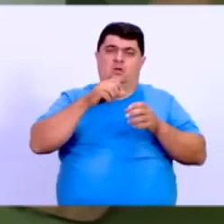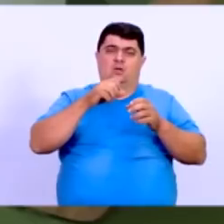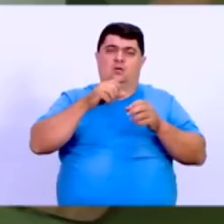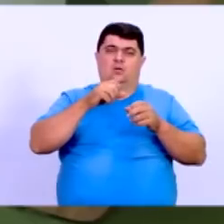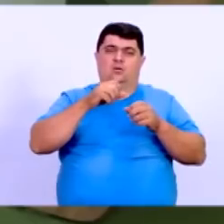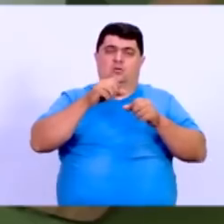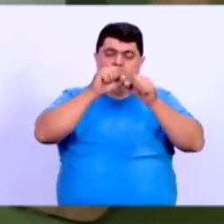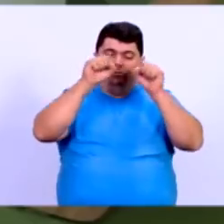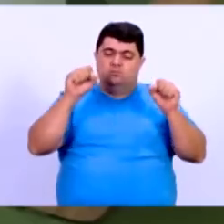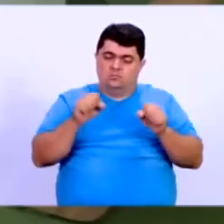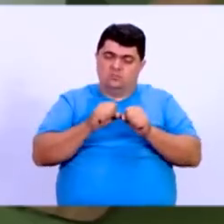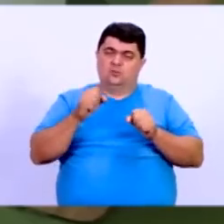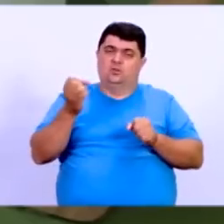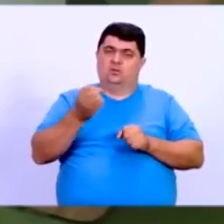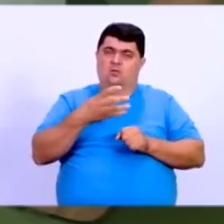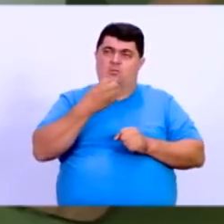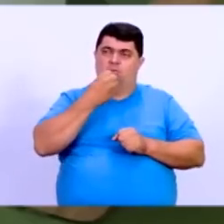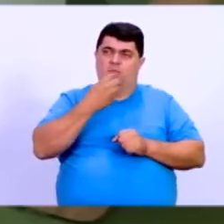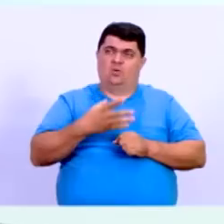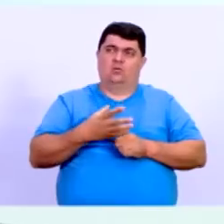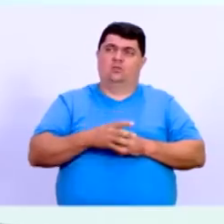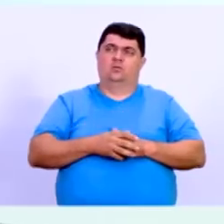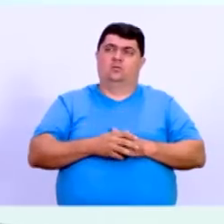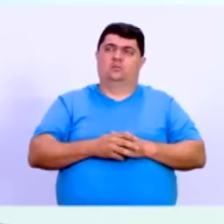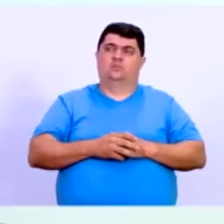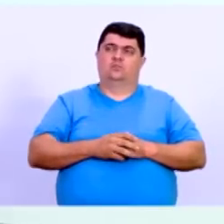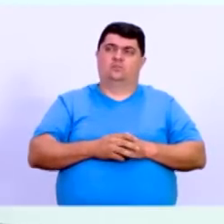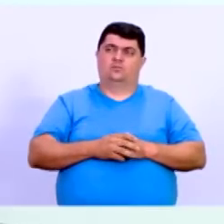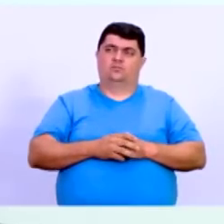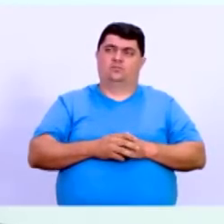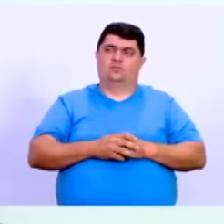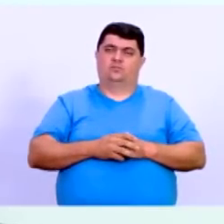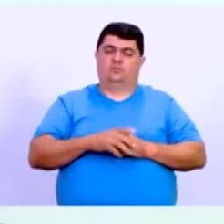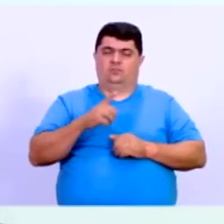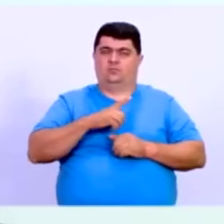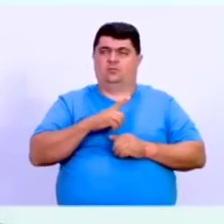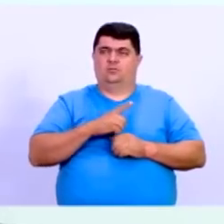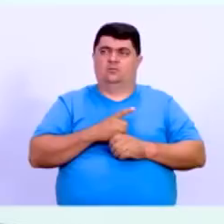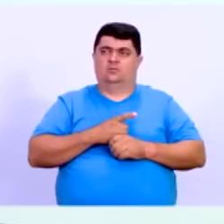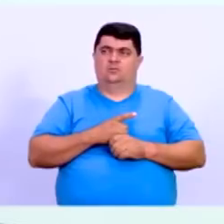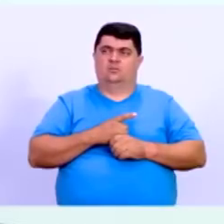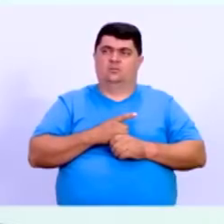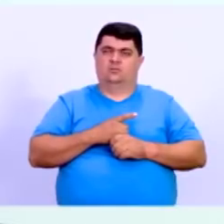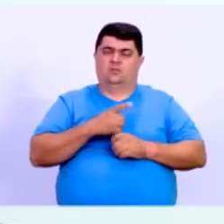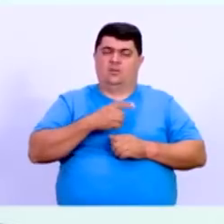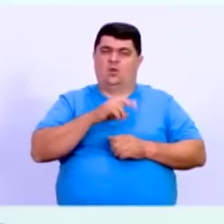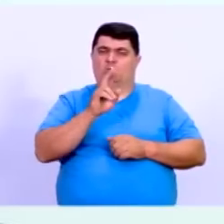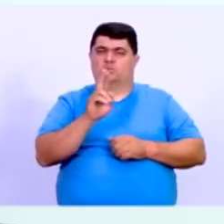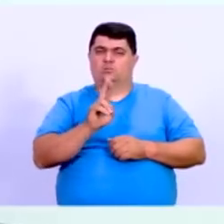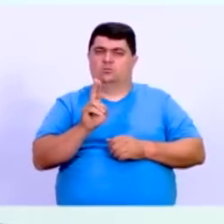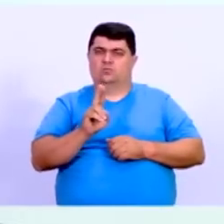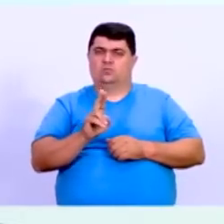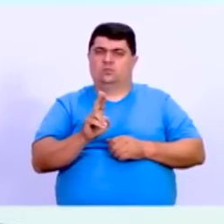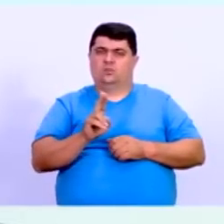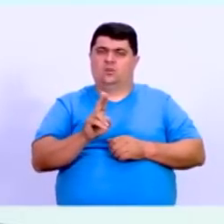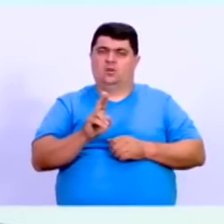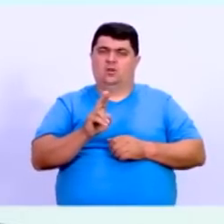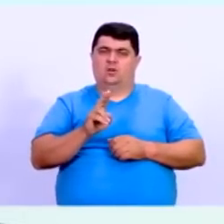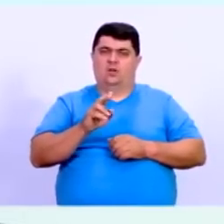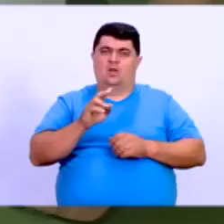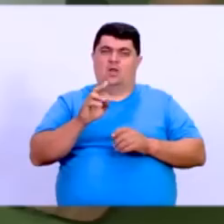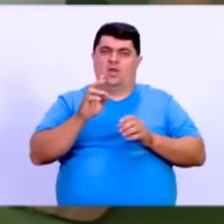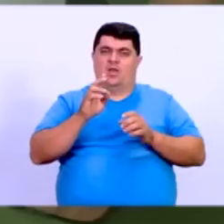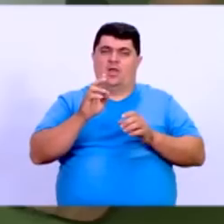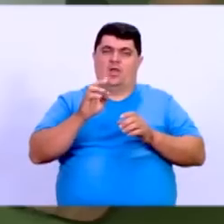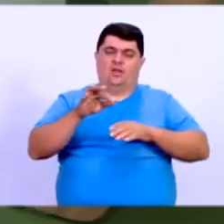sempre atualizado, não é isso? Exatamente. E tem uma nomenclatura, professor, que a gente chama de engenharia social,